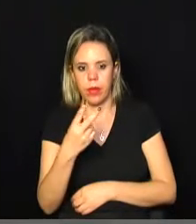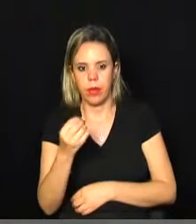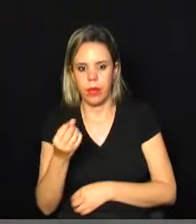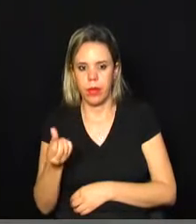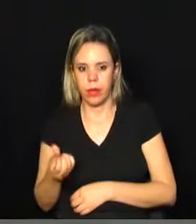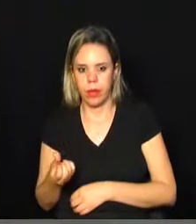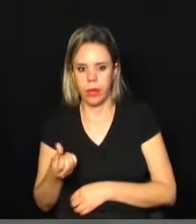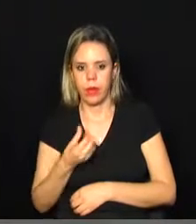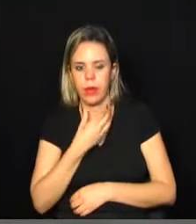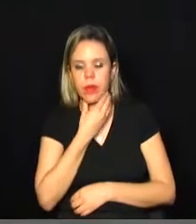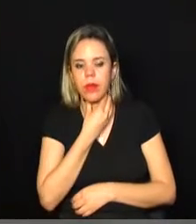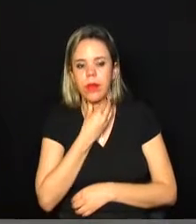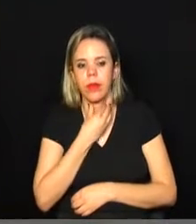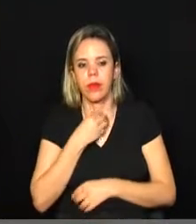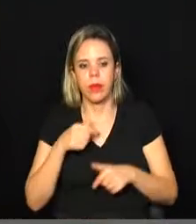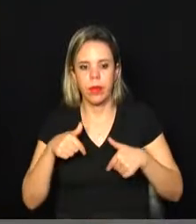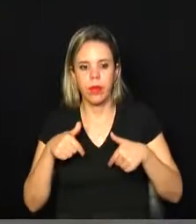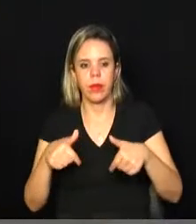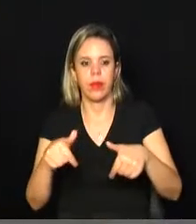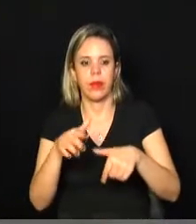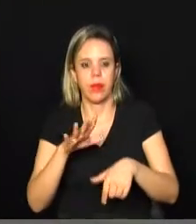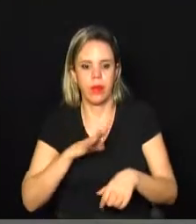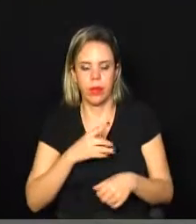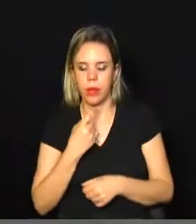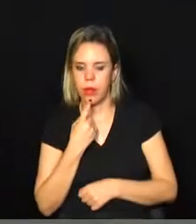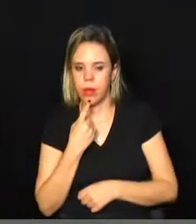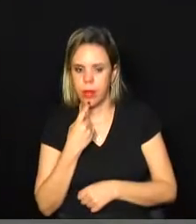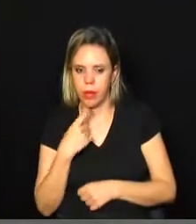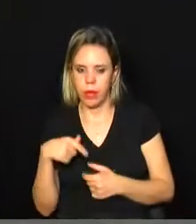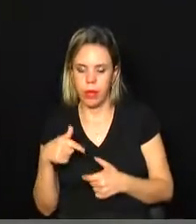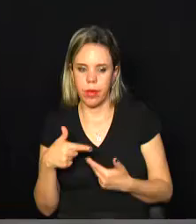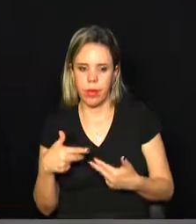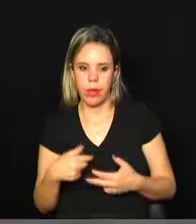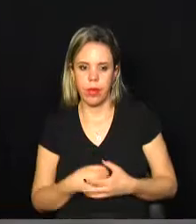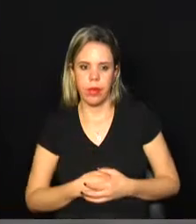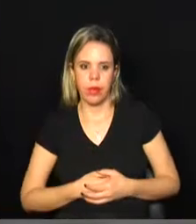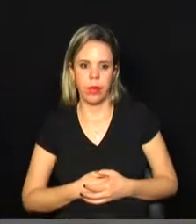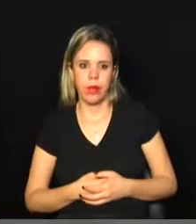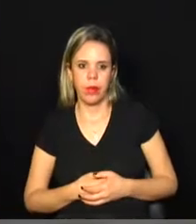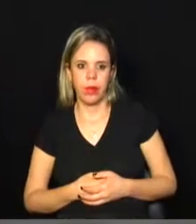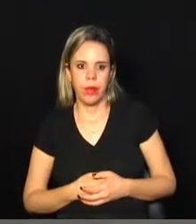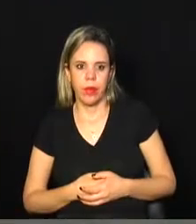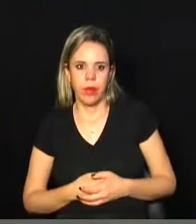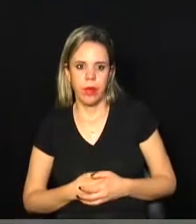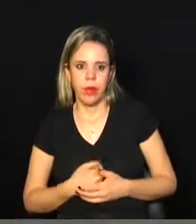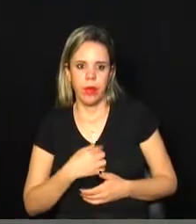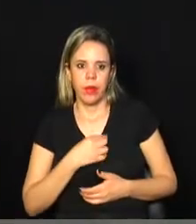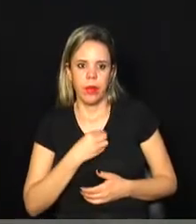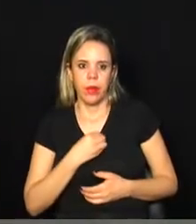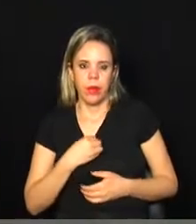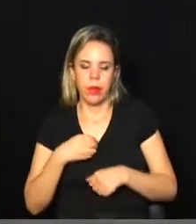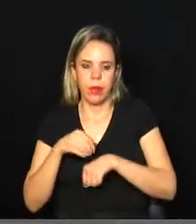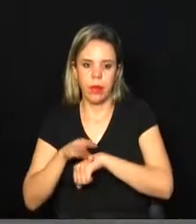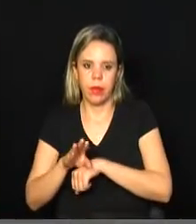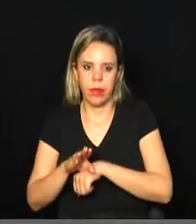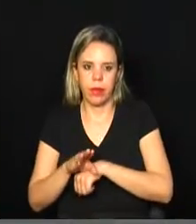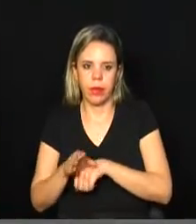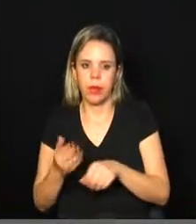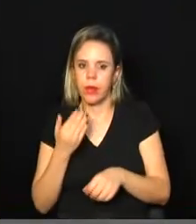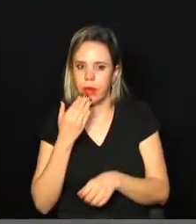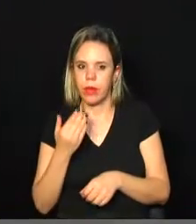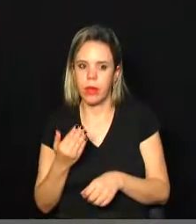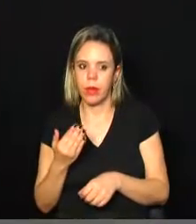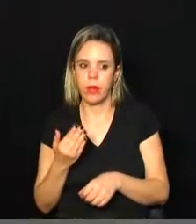2006 com atuação no âmbito do município de Campinas e dá outras providências e eu passo a palavra e